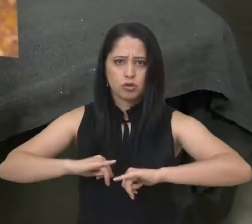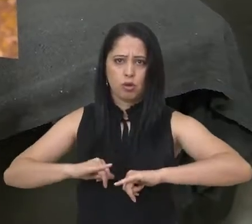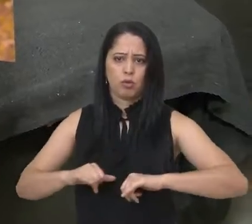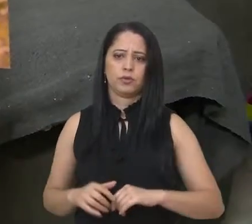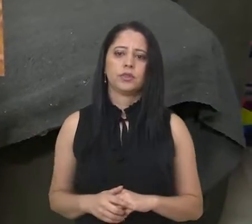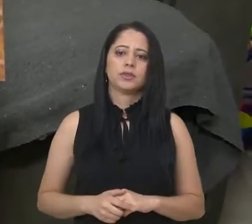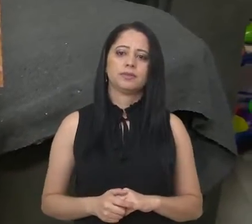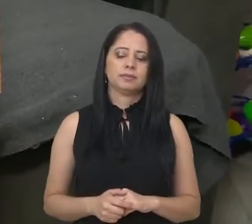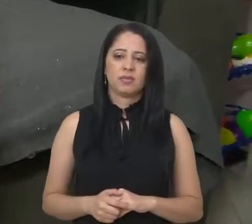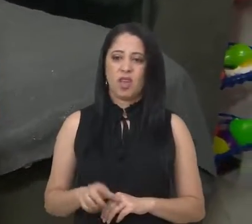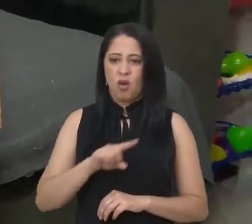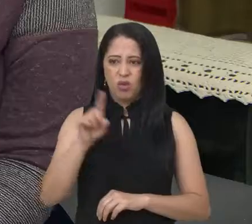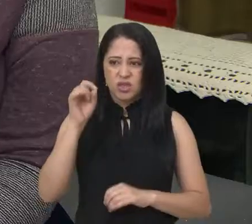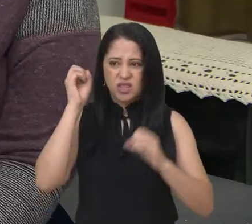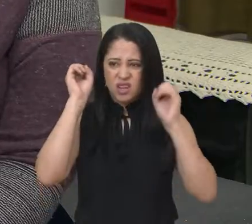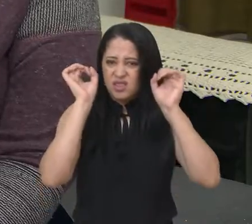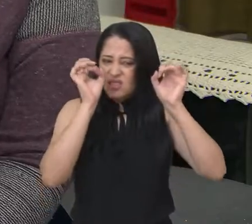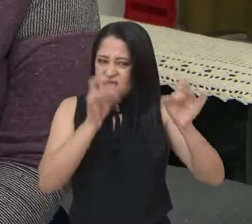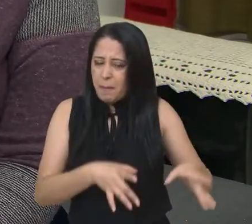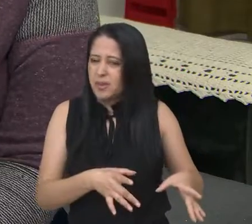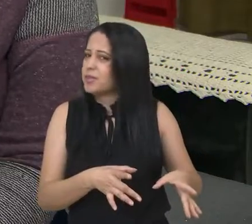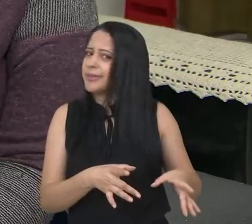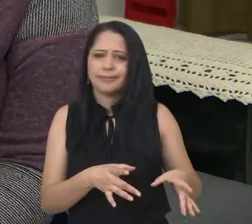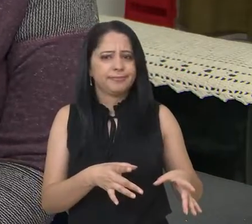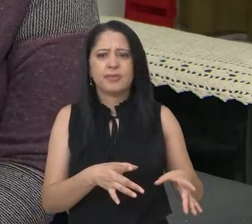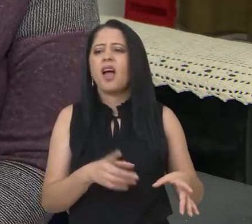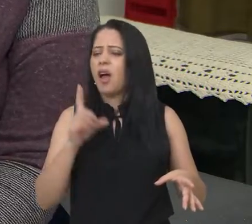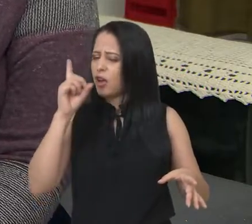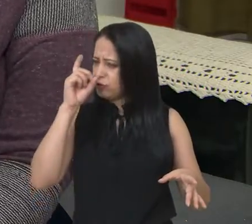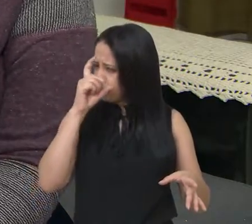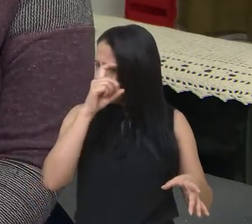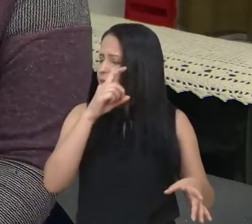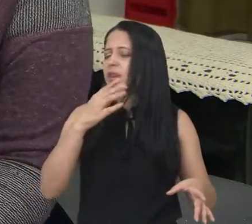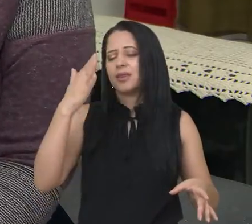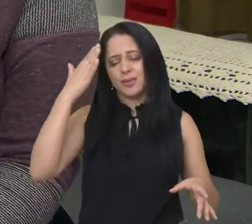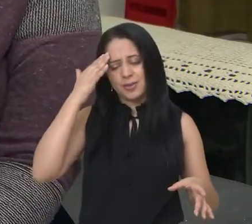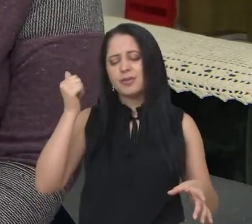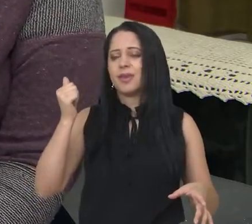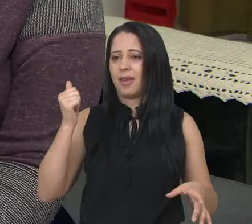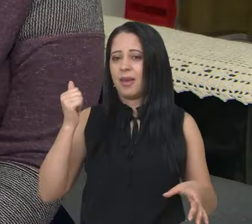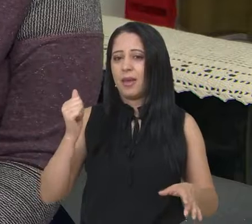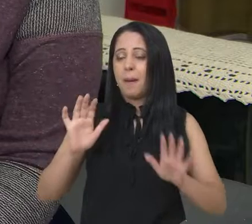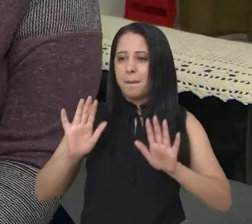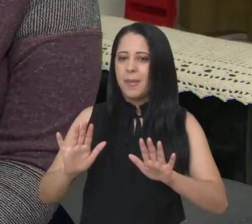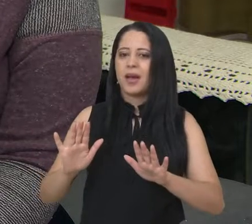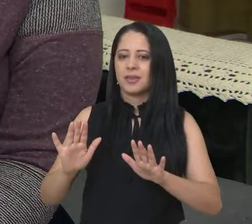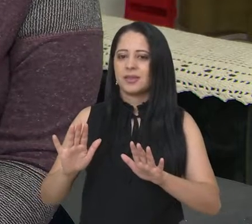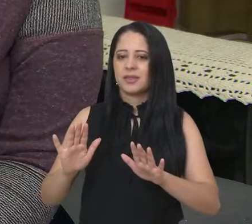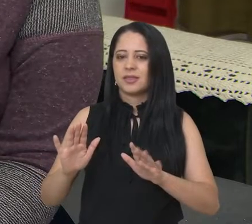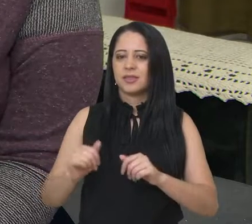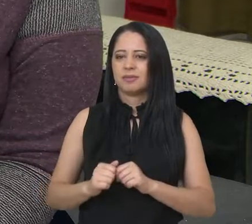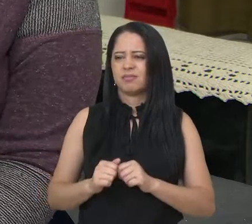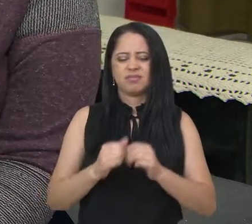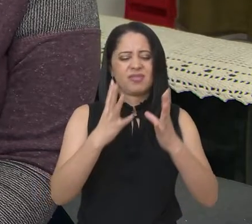que sofrem com trombose. Não desista, é difícil, né? A gente passa por isso, mas